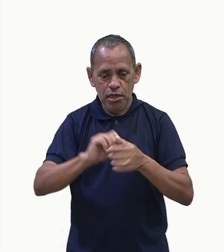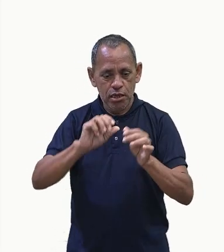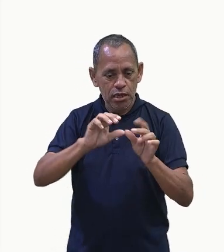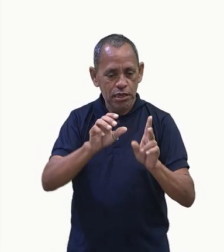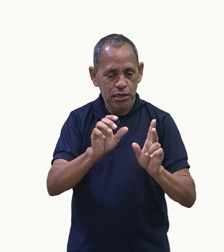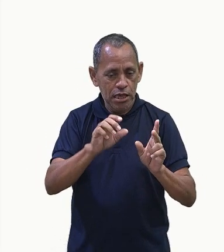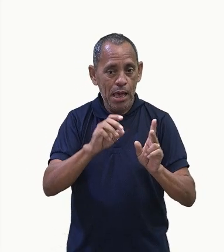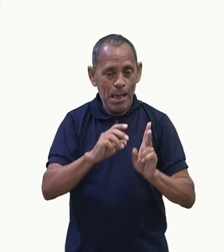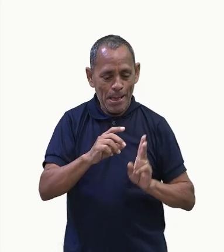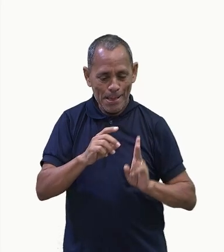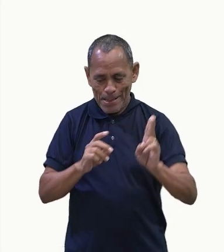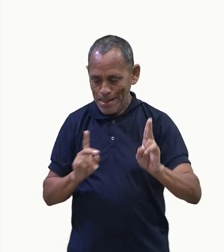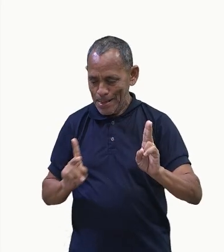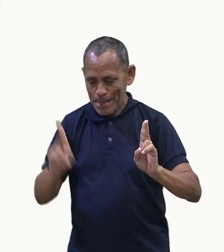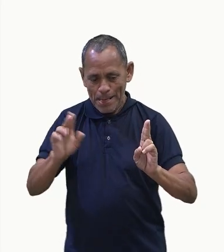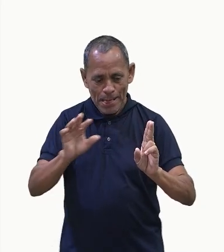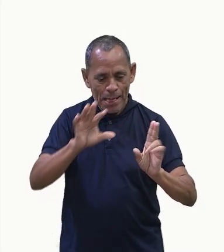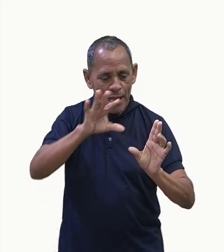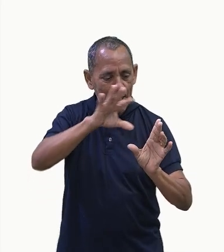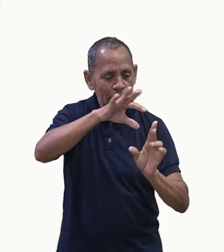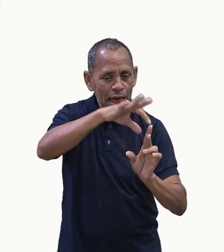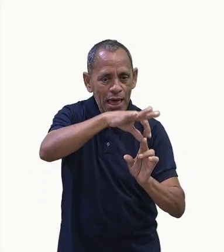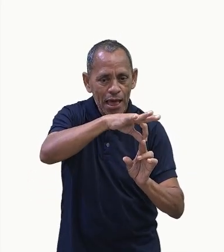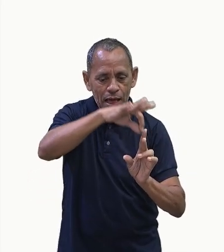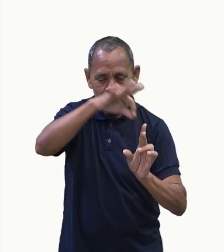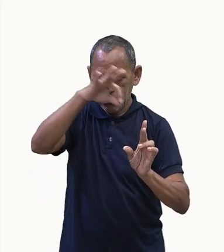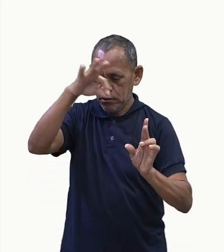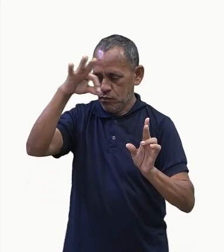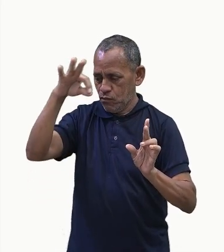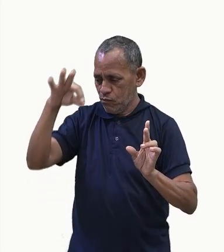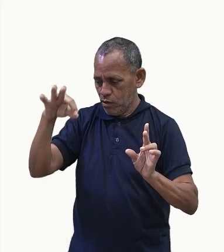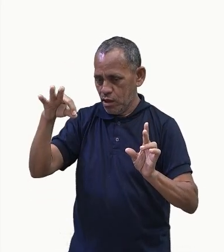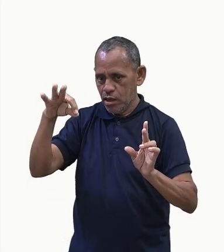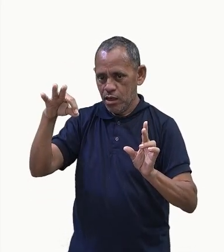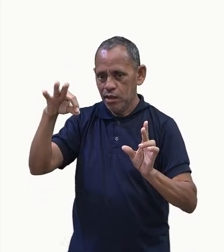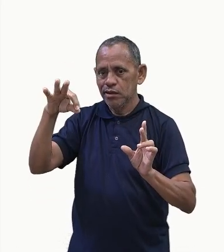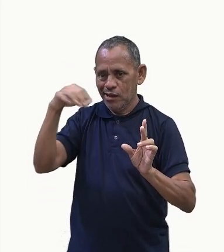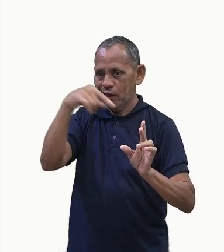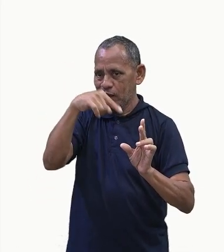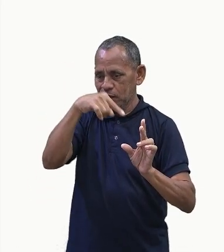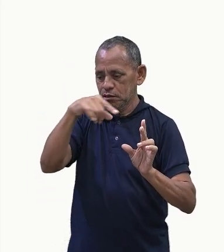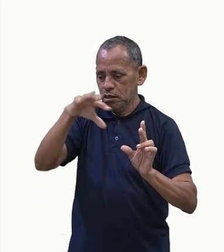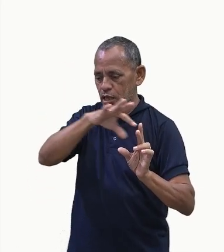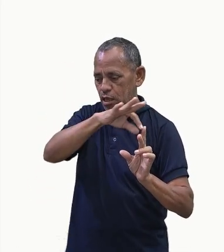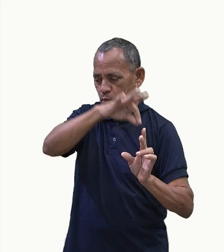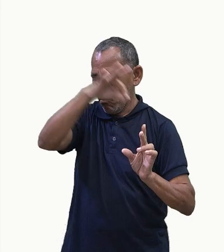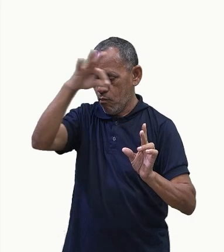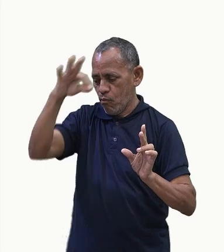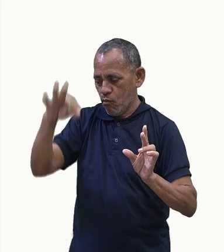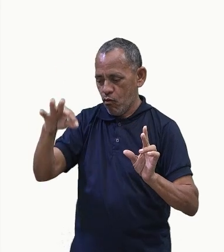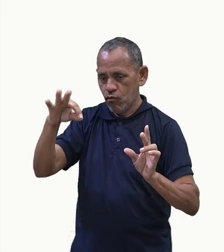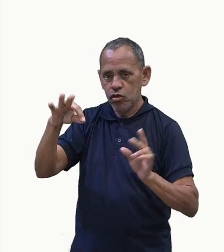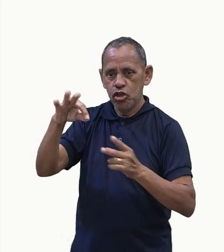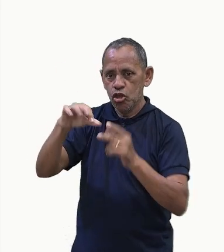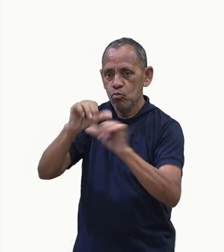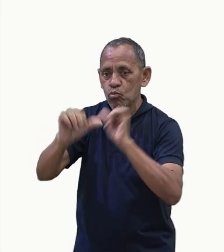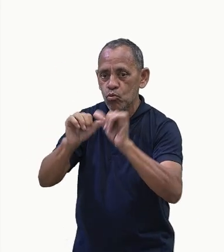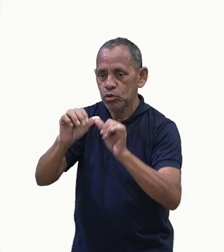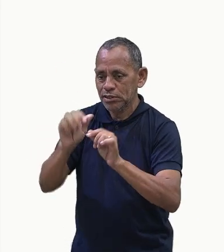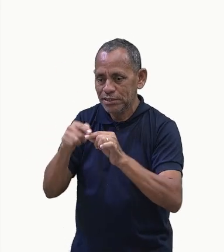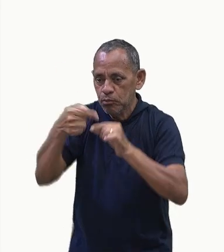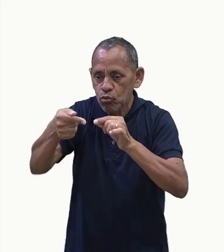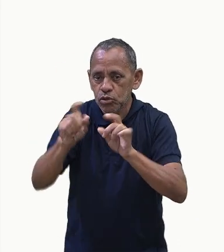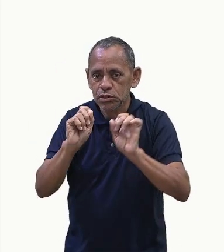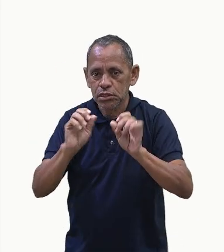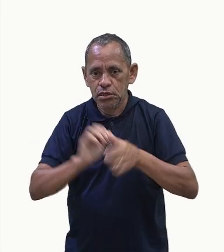o fragmento. Então, a gente faz o corte desse fragmento, vejam só. E depois